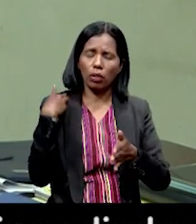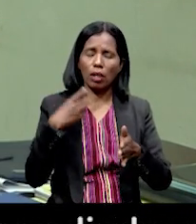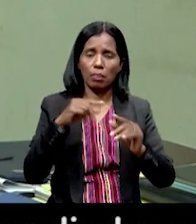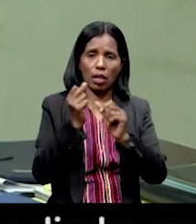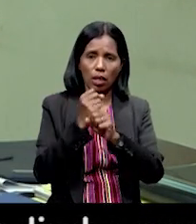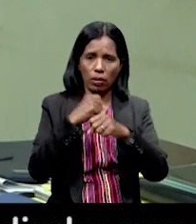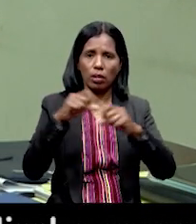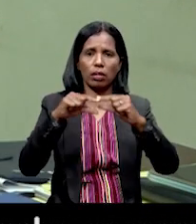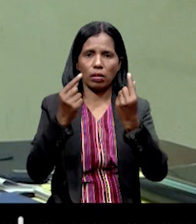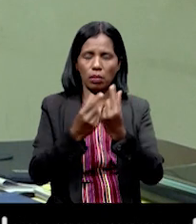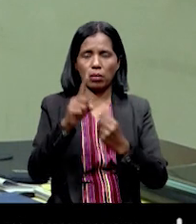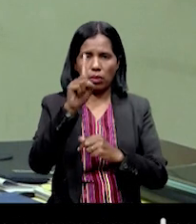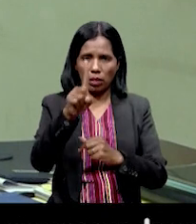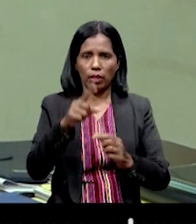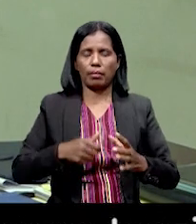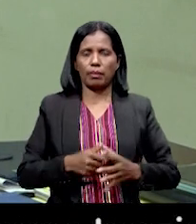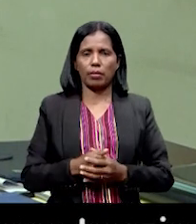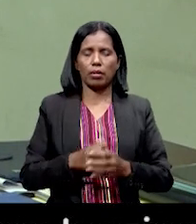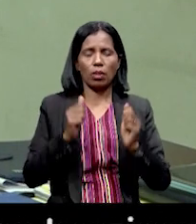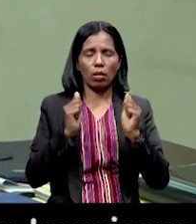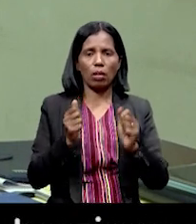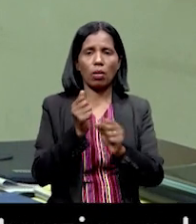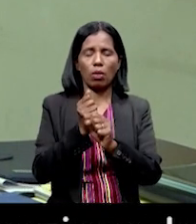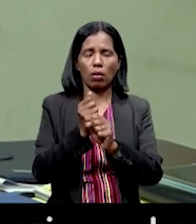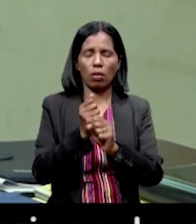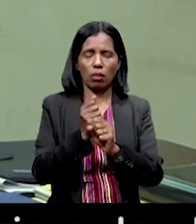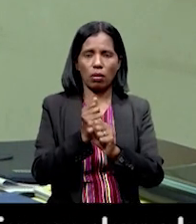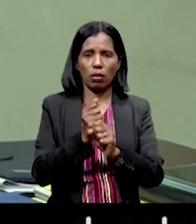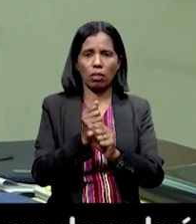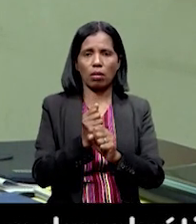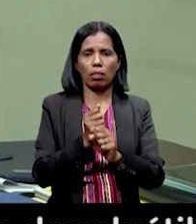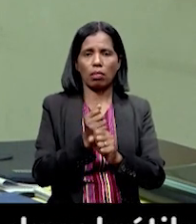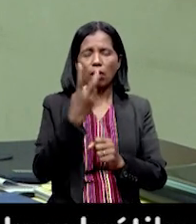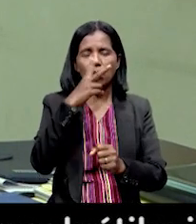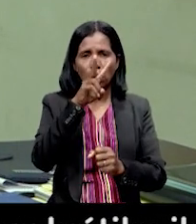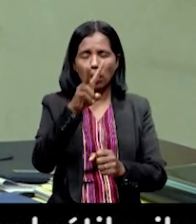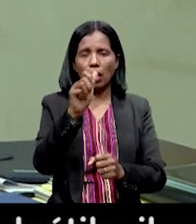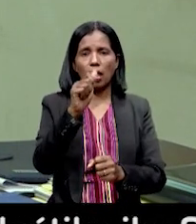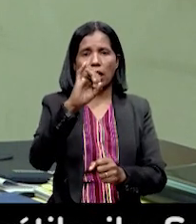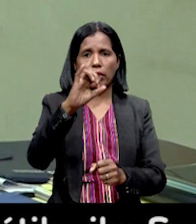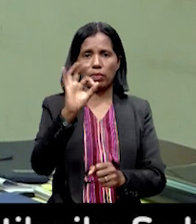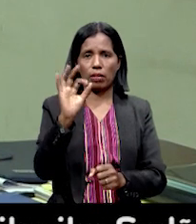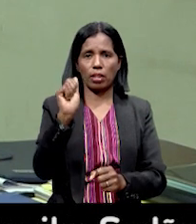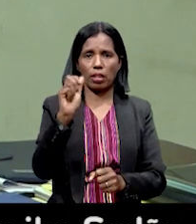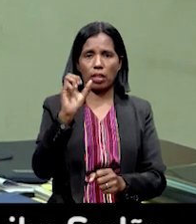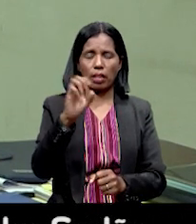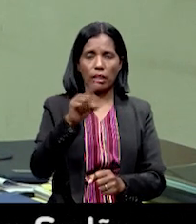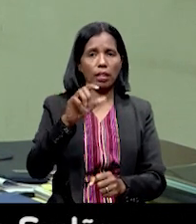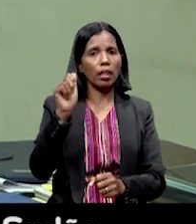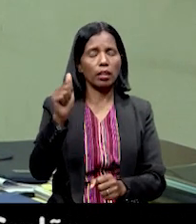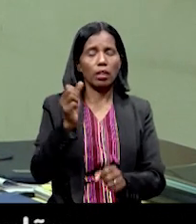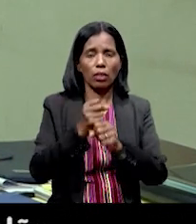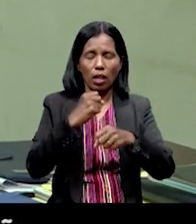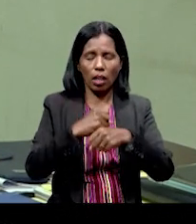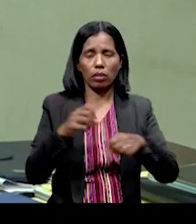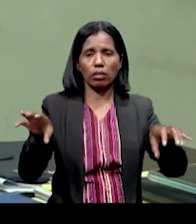equipa ida a autoridade da defesa para ato halo serviço